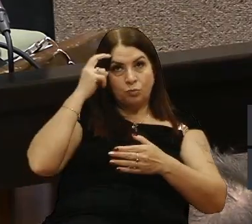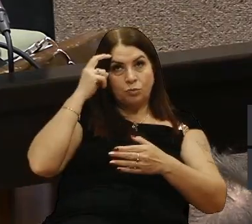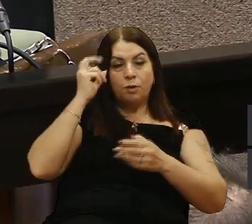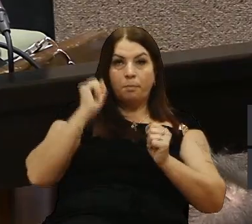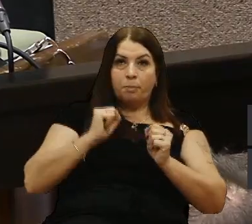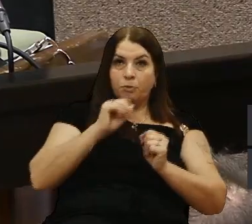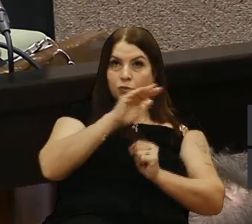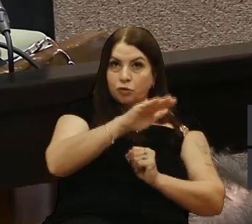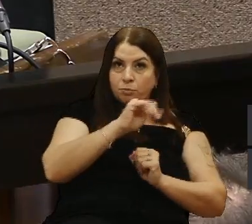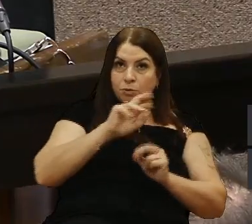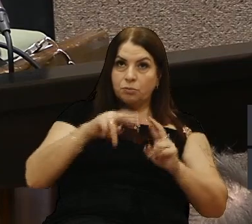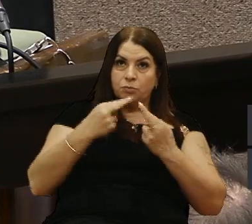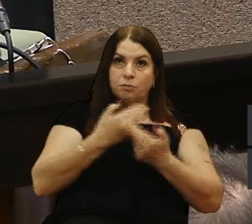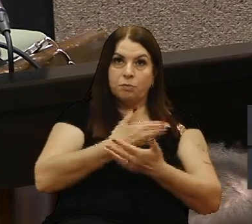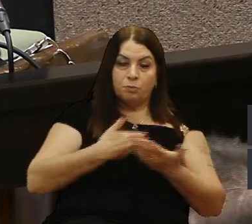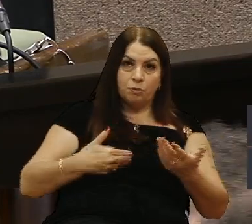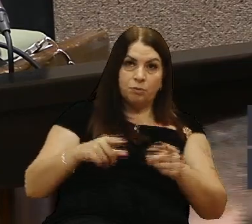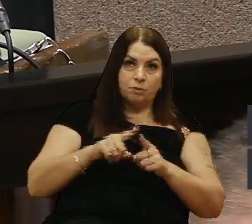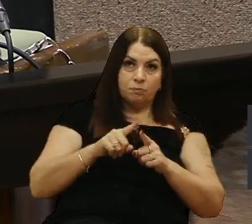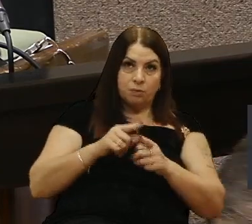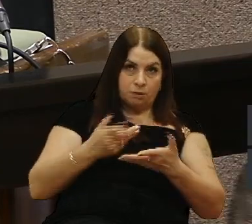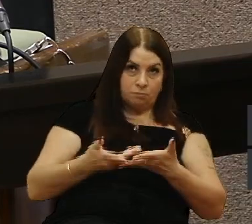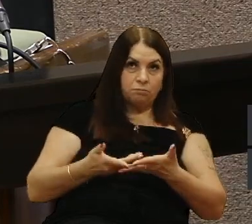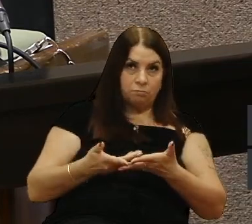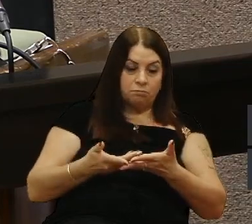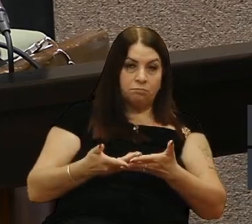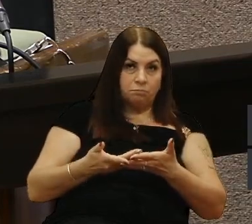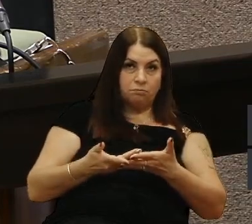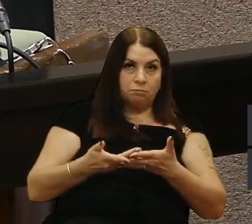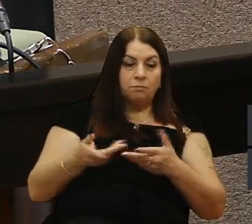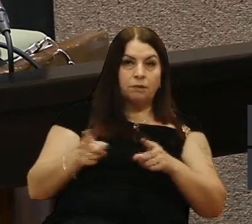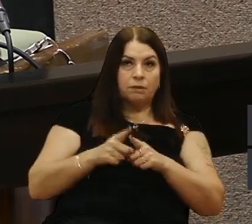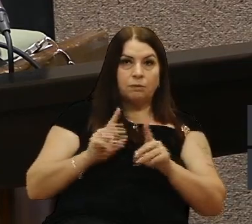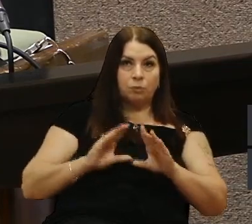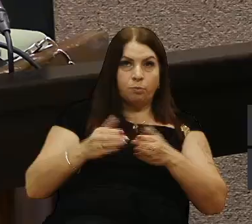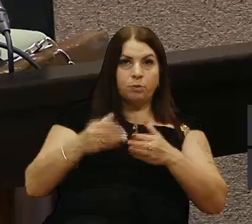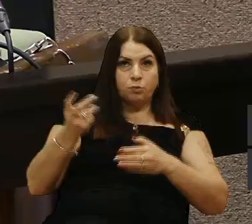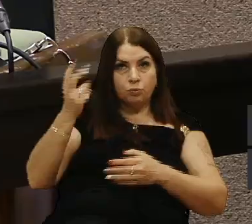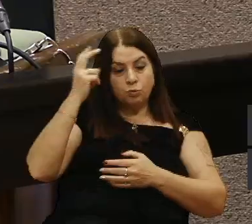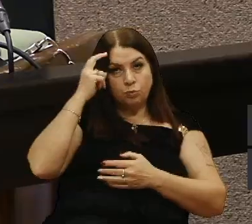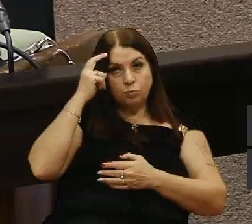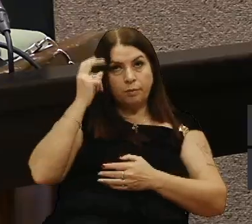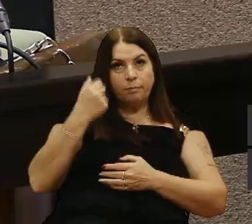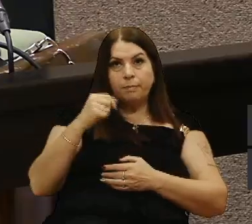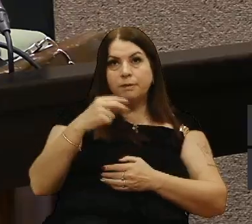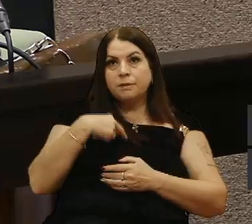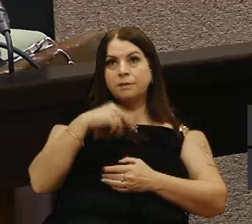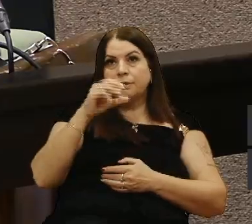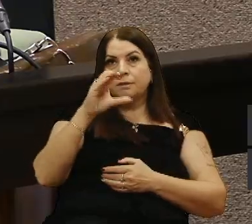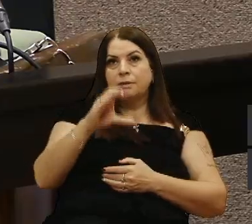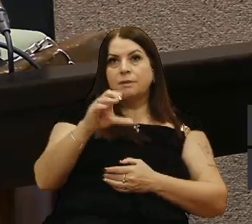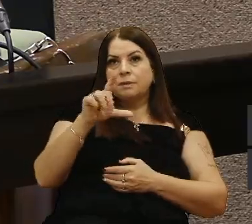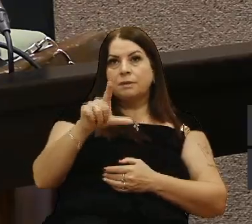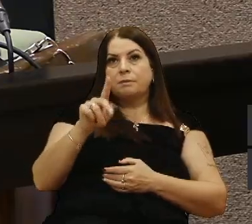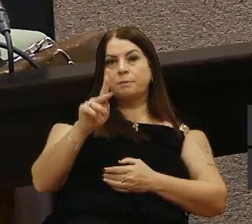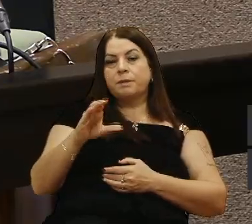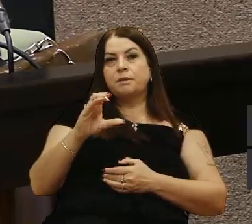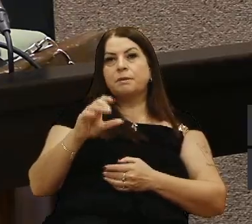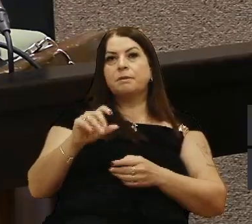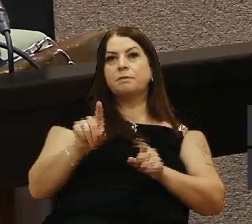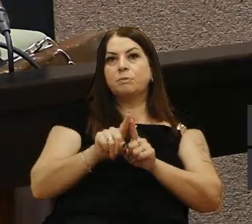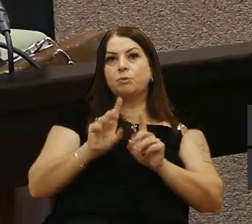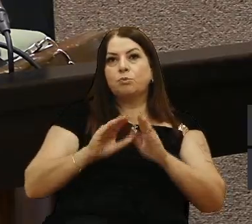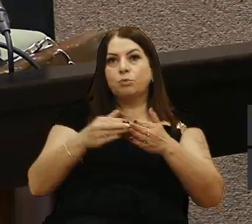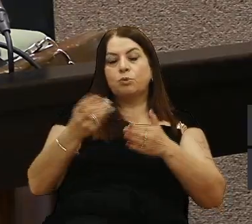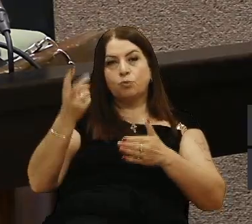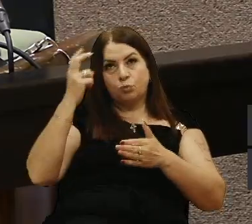pode chamar essa audiência pública também, né? A gente tem uma comissão de cultura, não precisa ser a CLPC, enfim, né? Pode ser através da